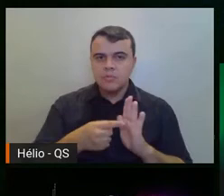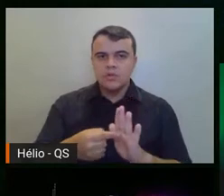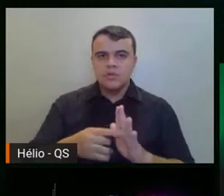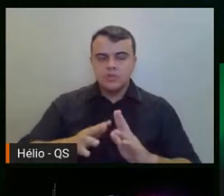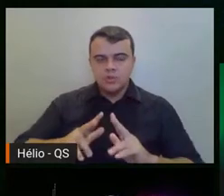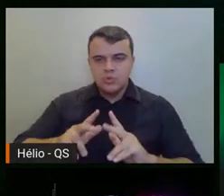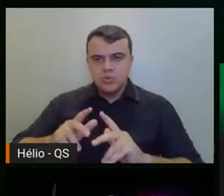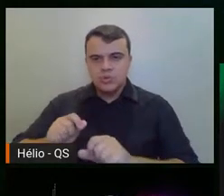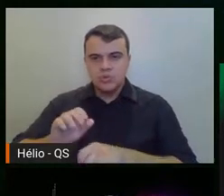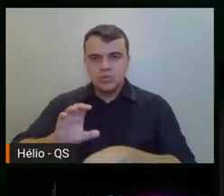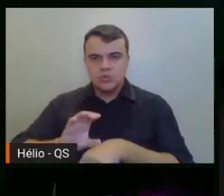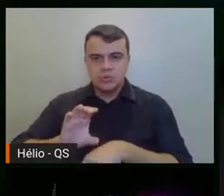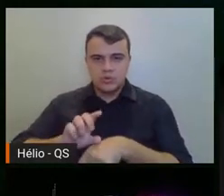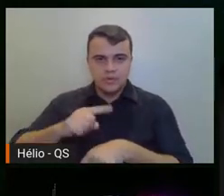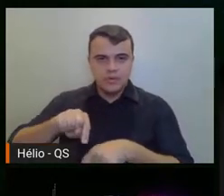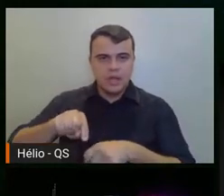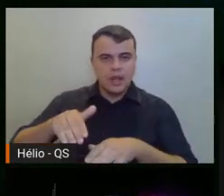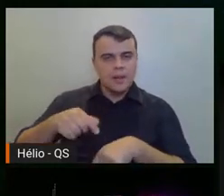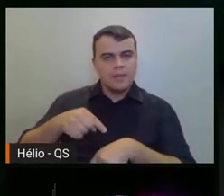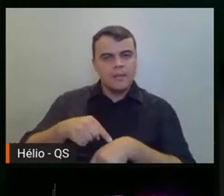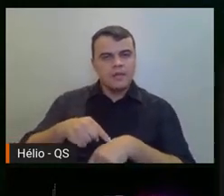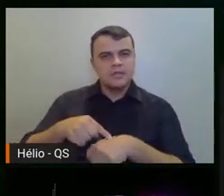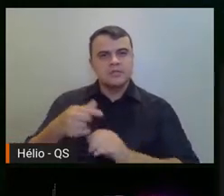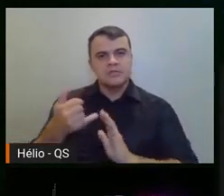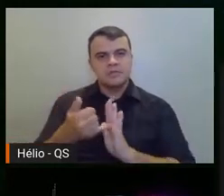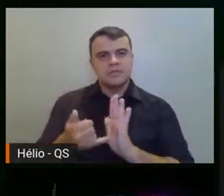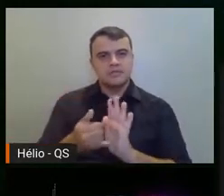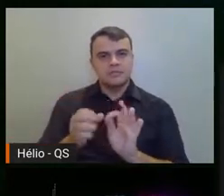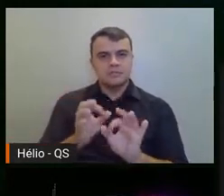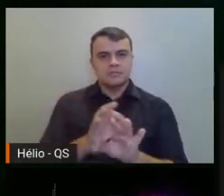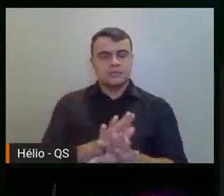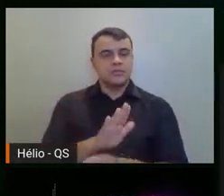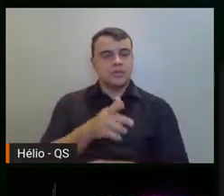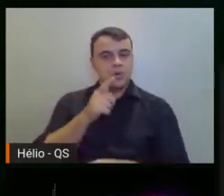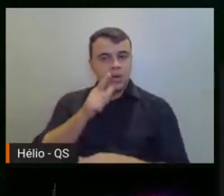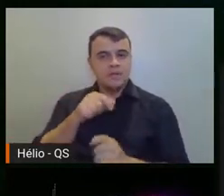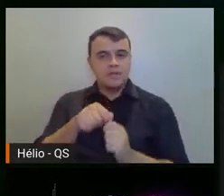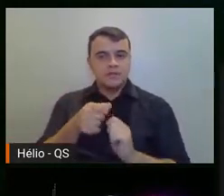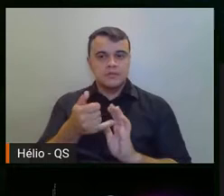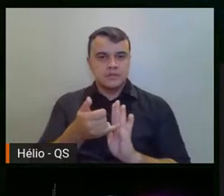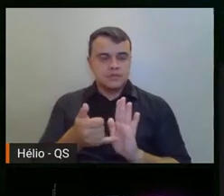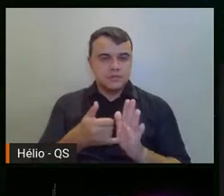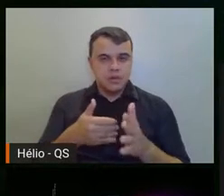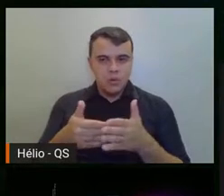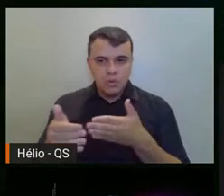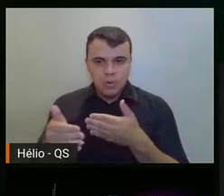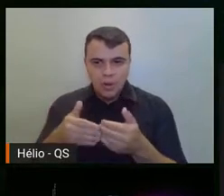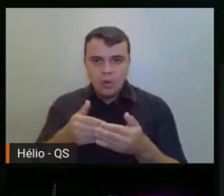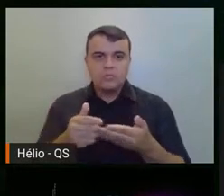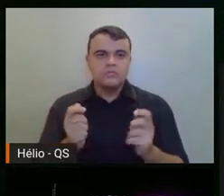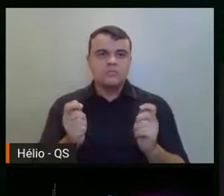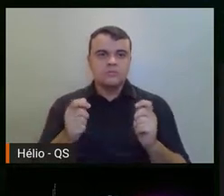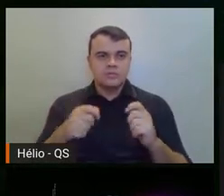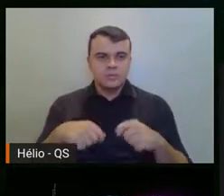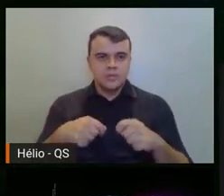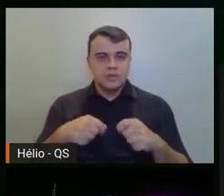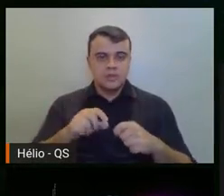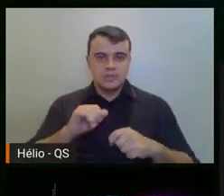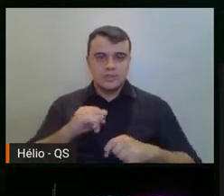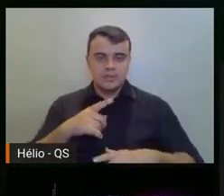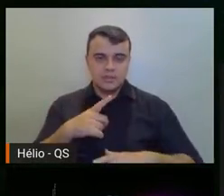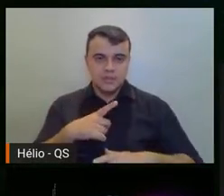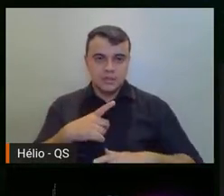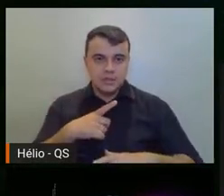todos esses butiques já tem prazo de matrícula encerrada você pode se inscrever em qualquer um deles aqui né desde que você